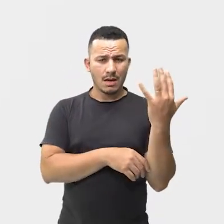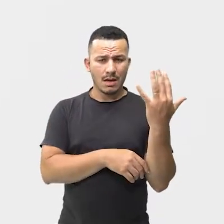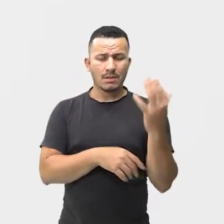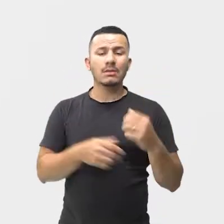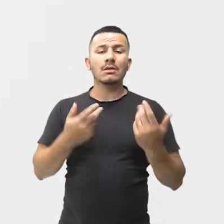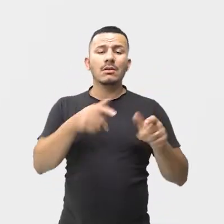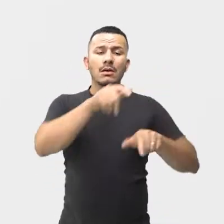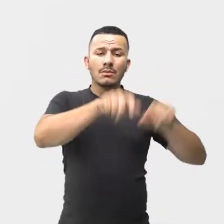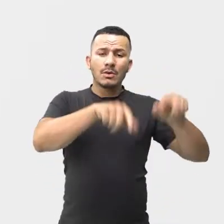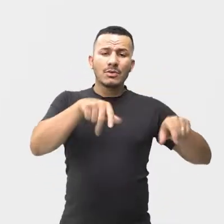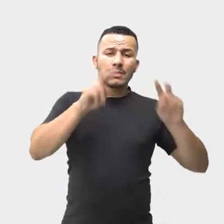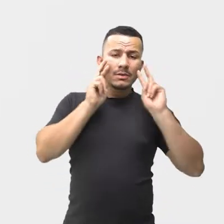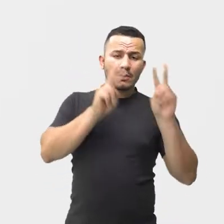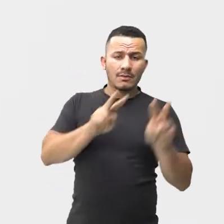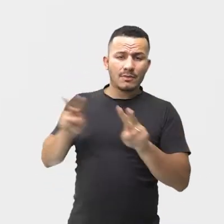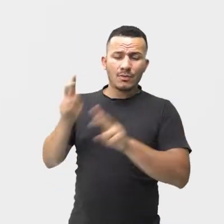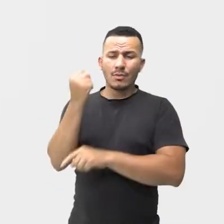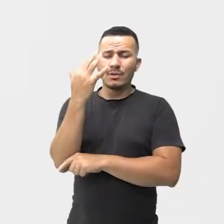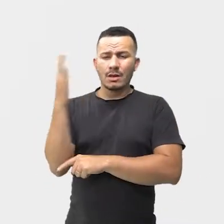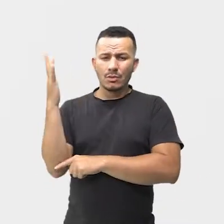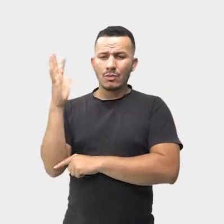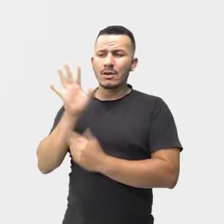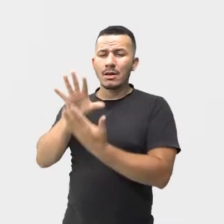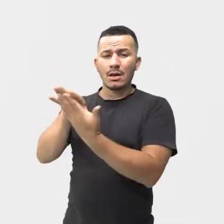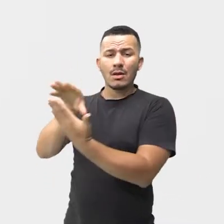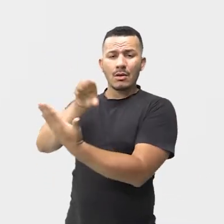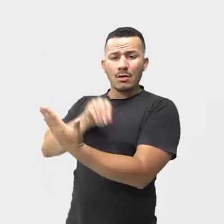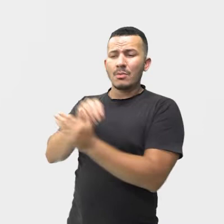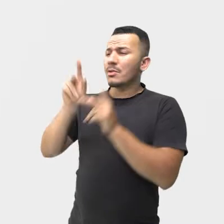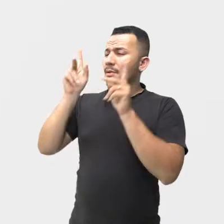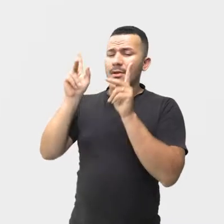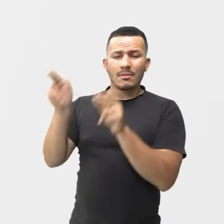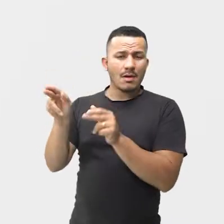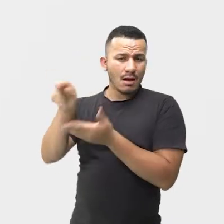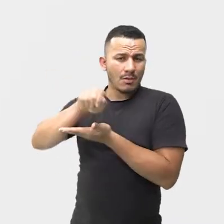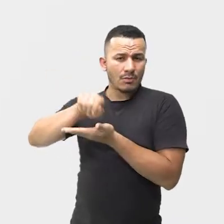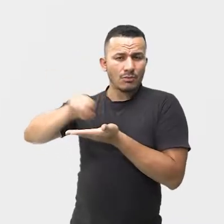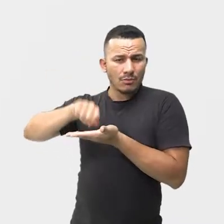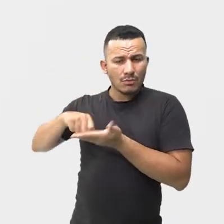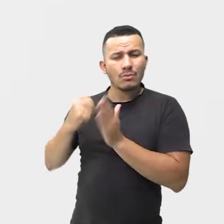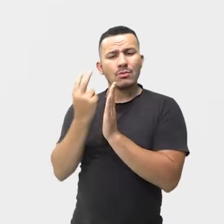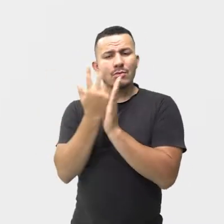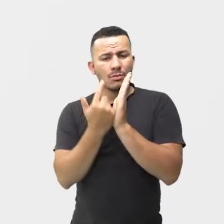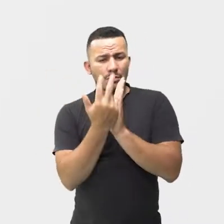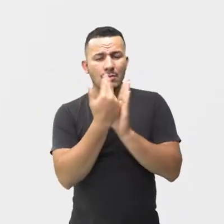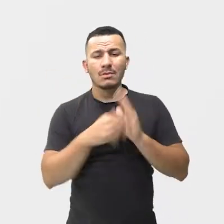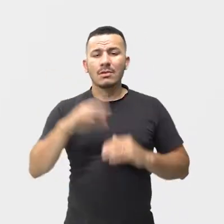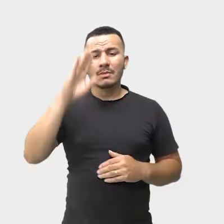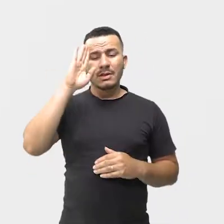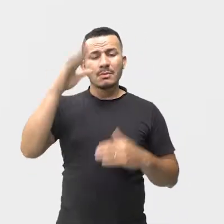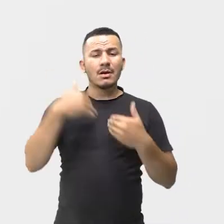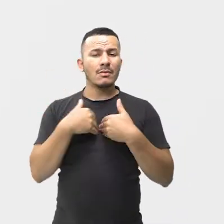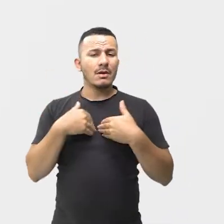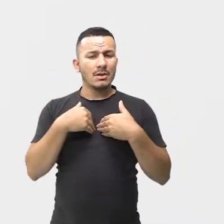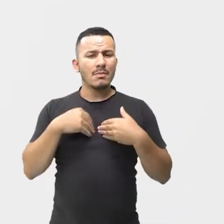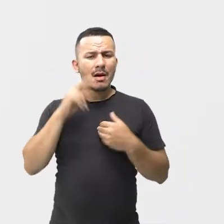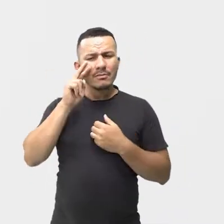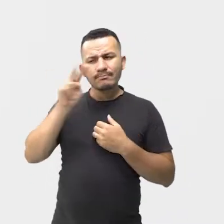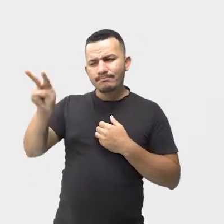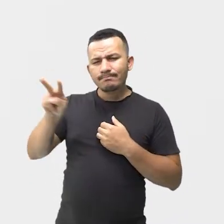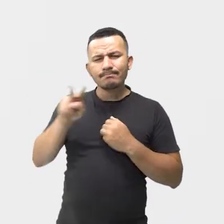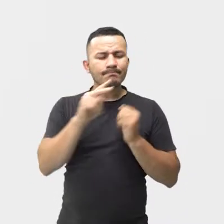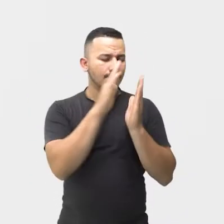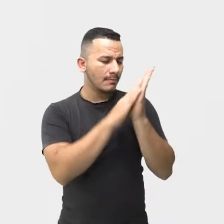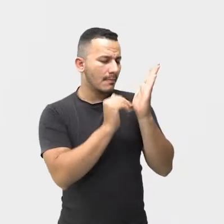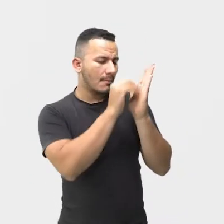eles observavam a natureza e pintavam exatamente como viu, principalmente os animais. E a gente vai mostrar mais